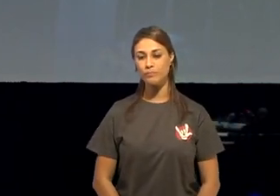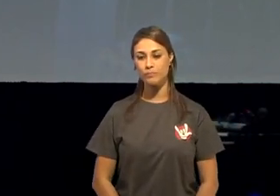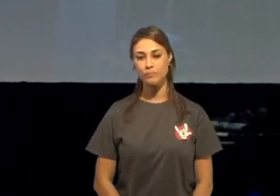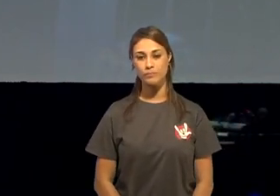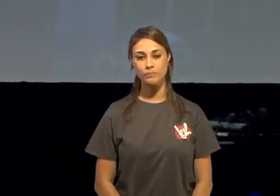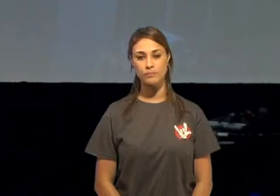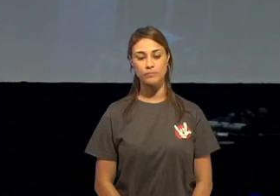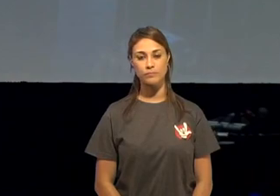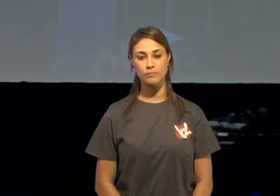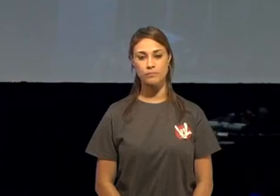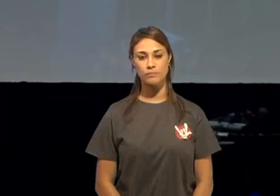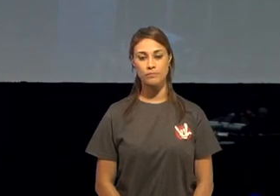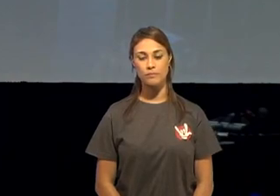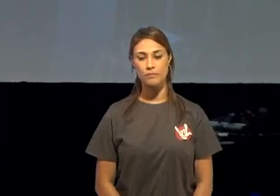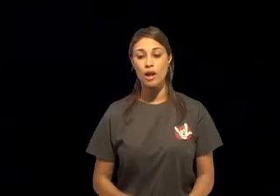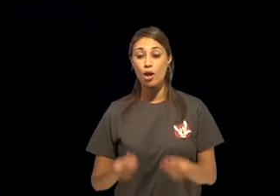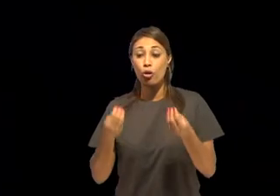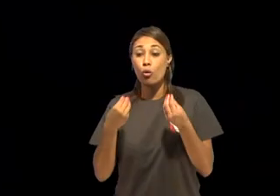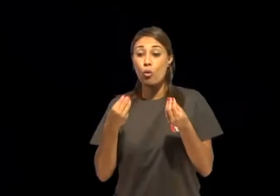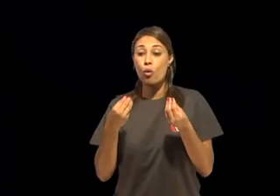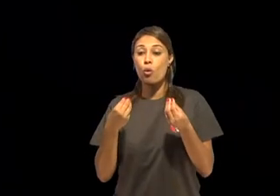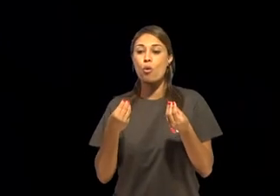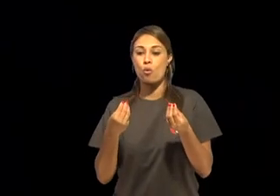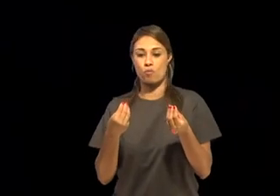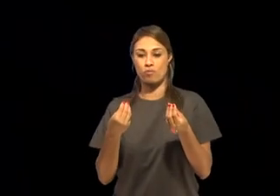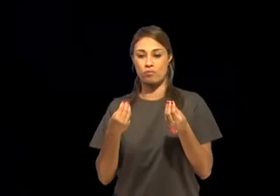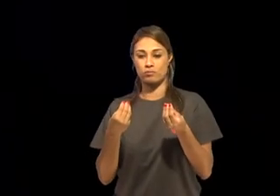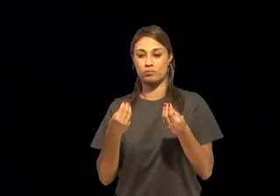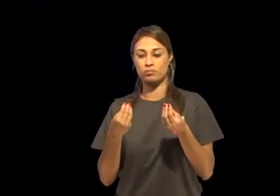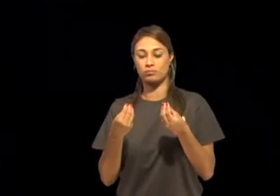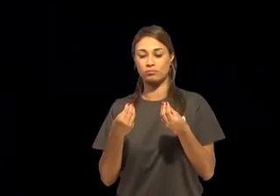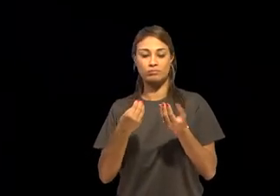e não conseguir dividir a vida nem só com um.